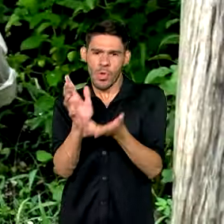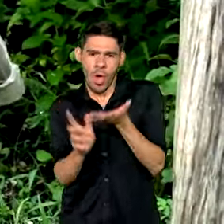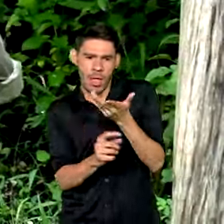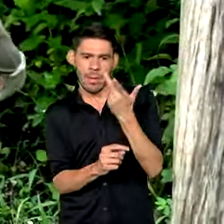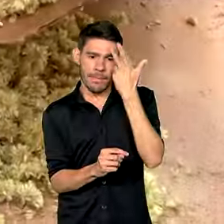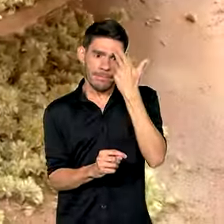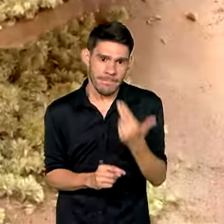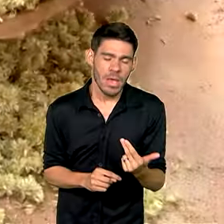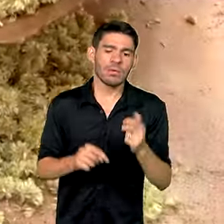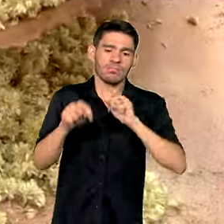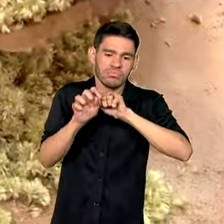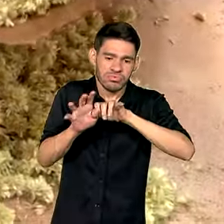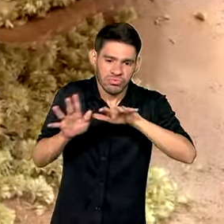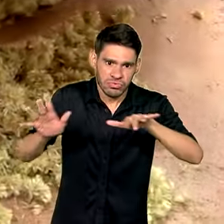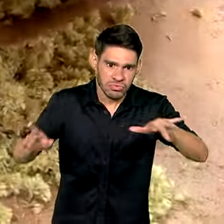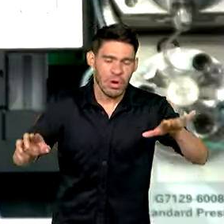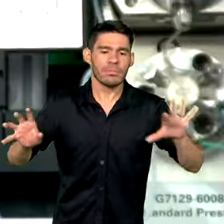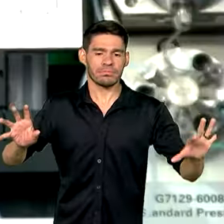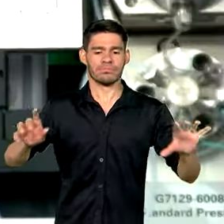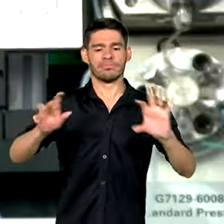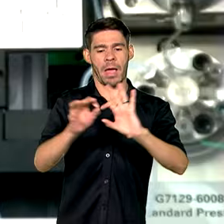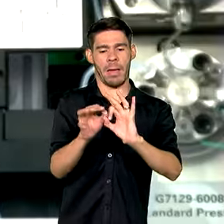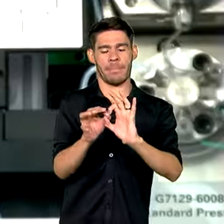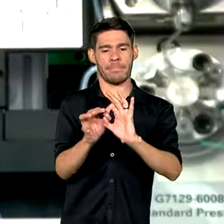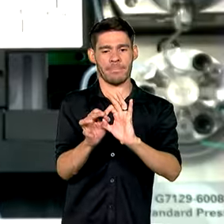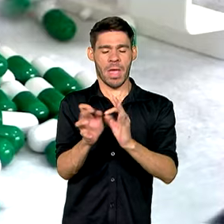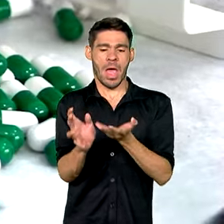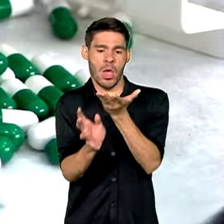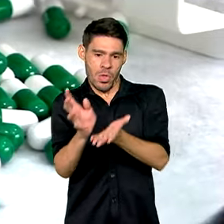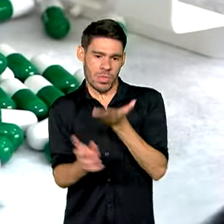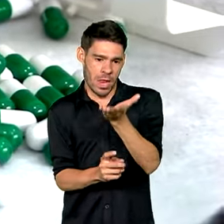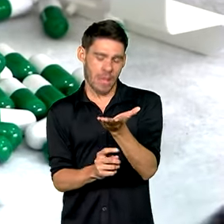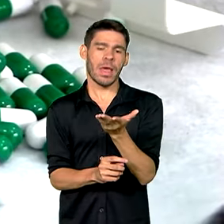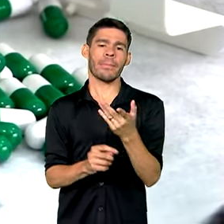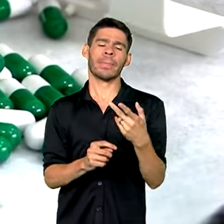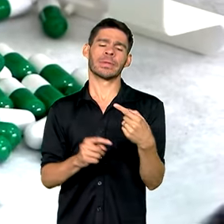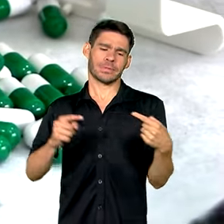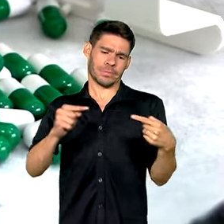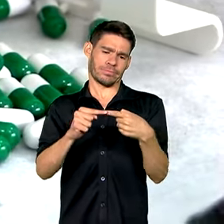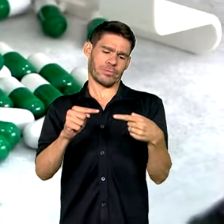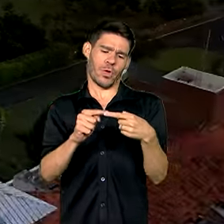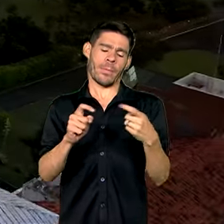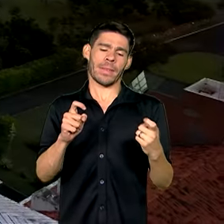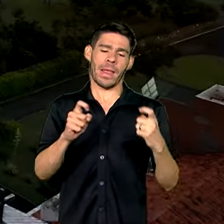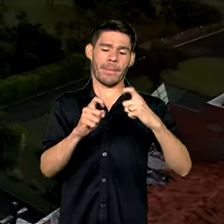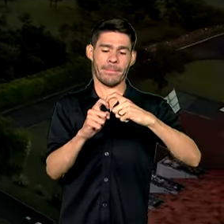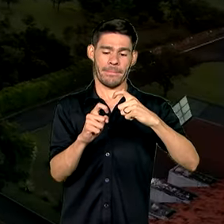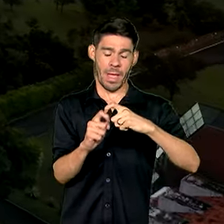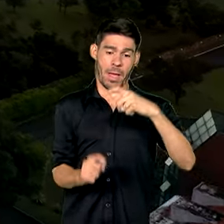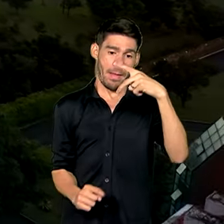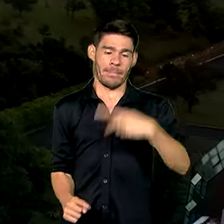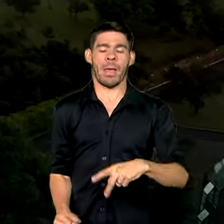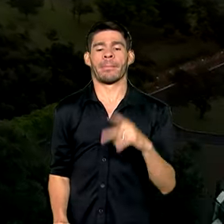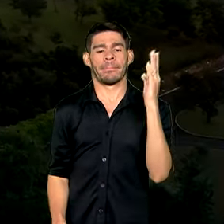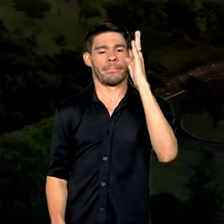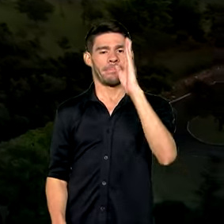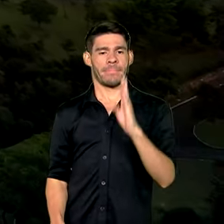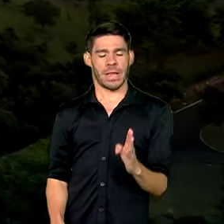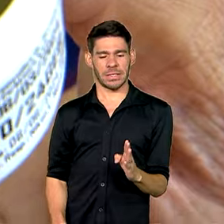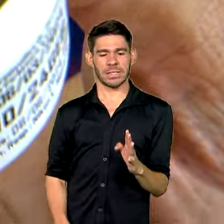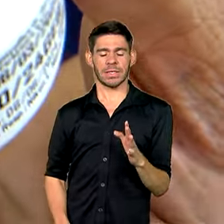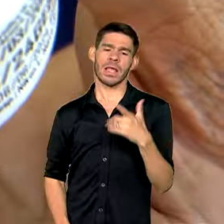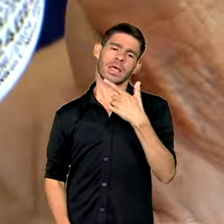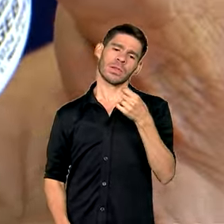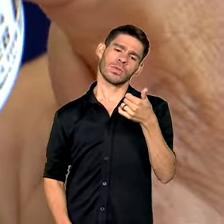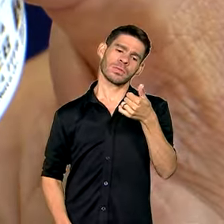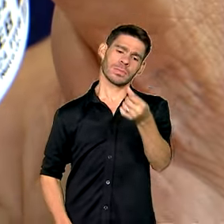conquistando espaço e se tornando um aliado em muitos tratamentos convencionais da medicina. Aqui no Brasil, em 2006,